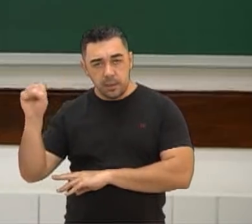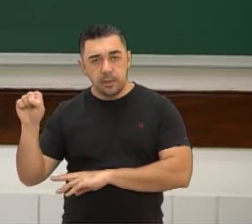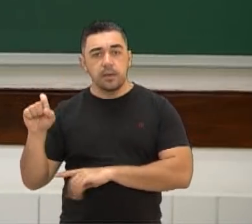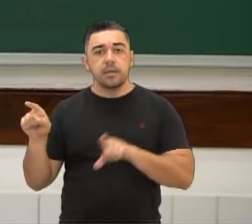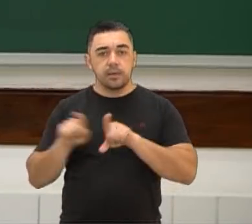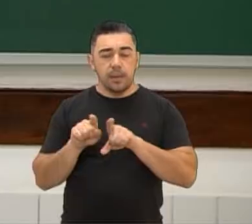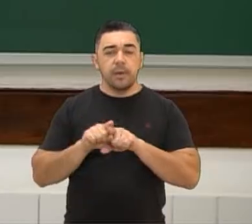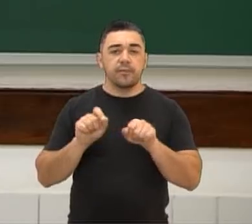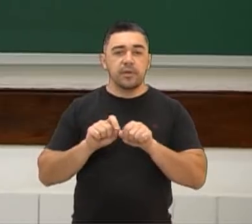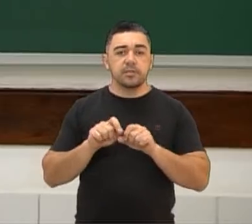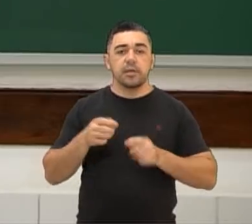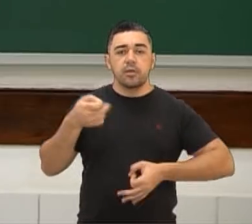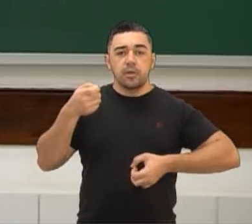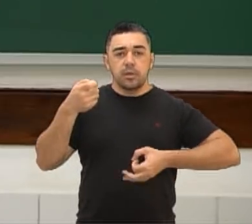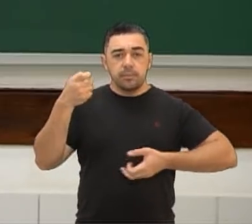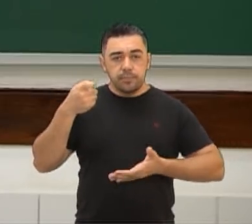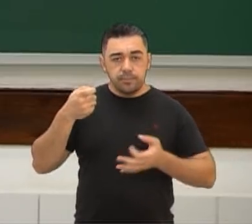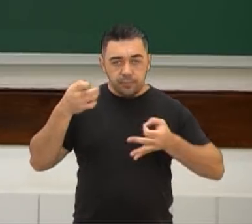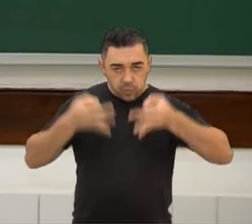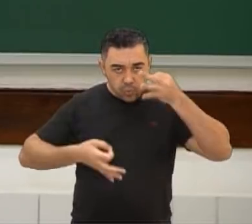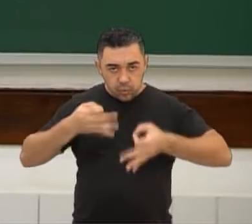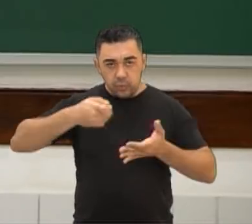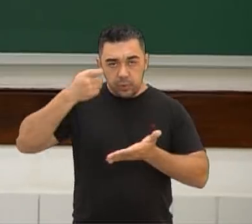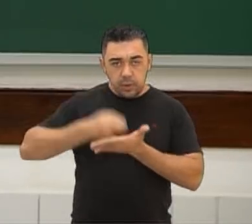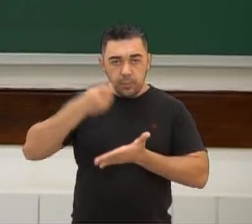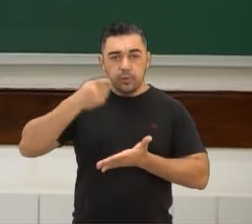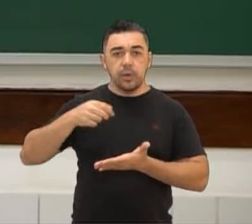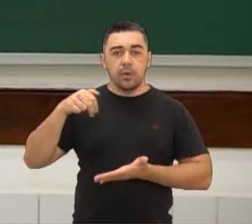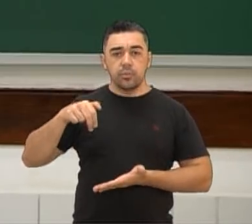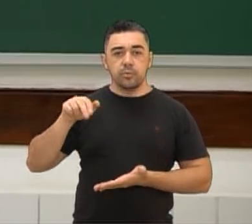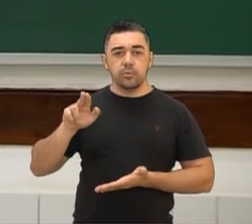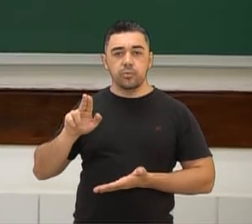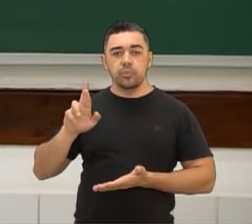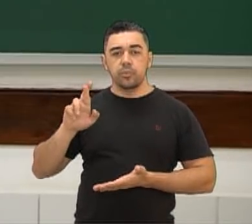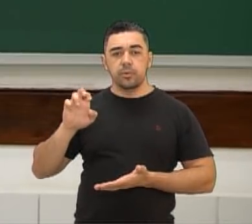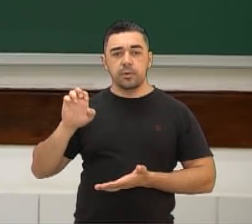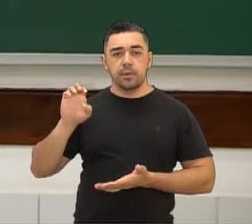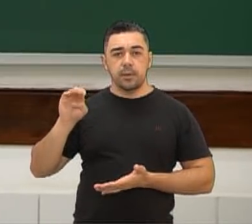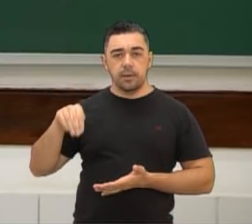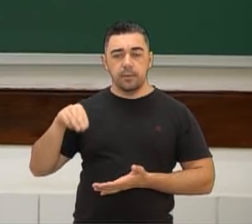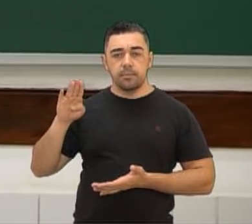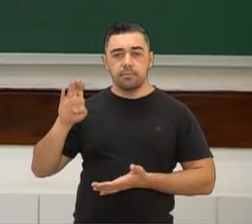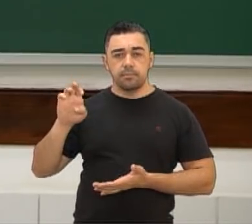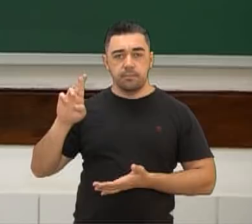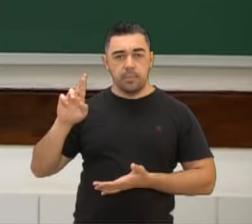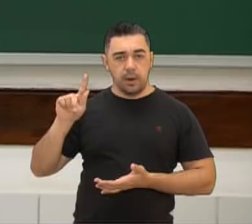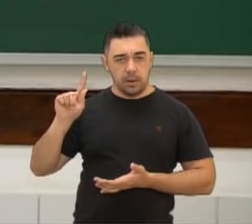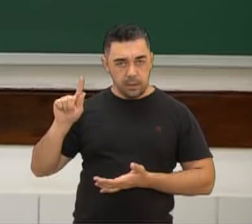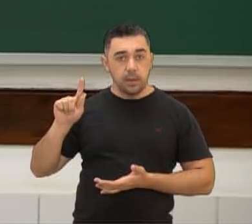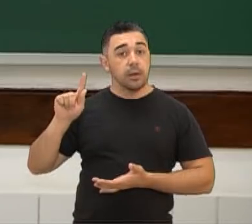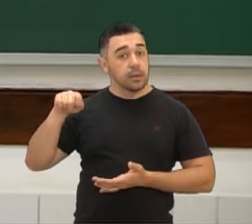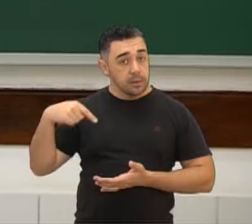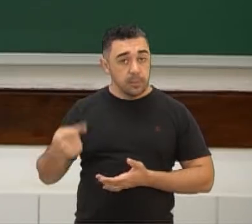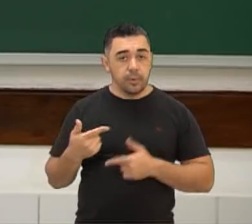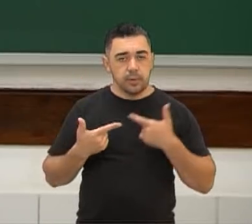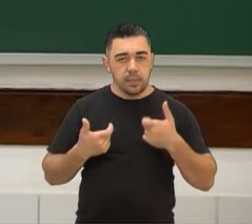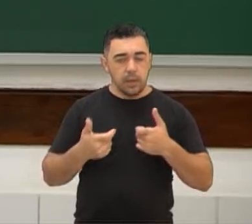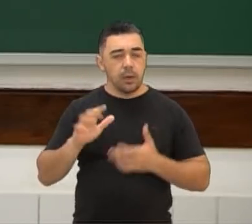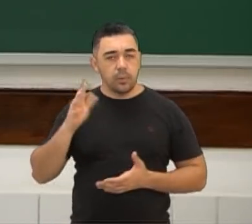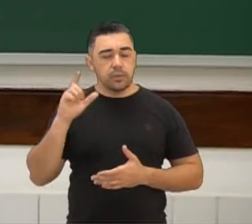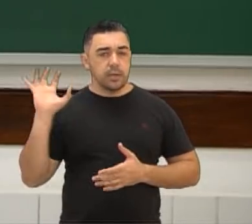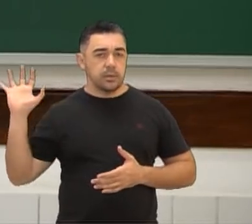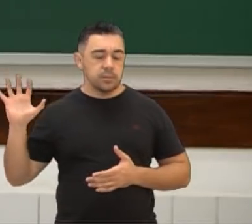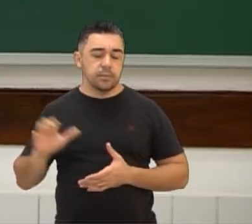do Tribunal de Nuremberg. Então você tem essas 2 principais conferências pós-guerra com